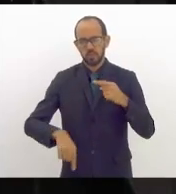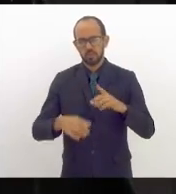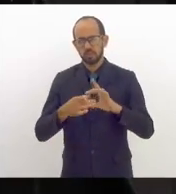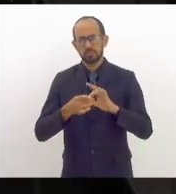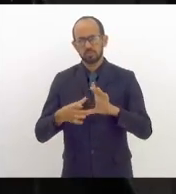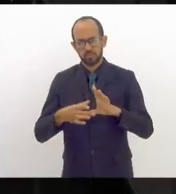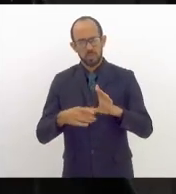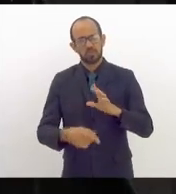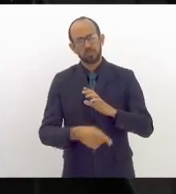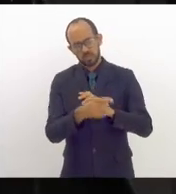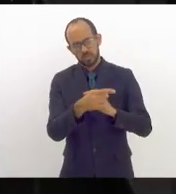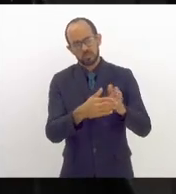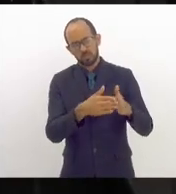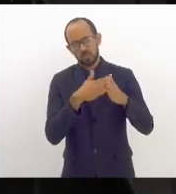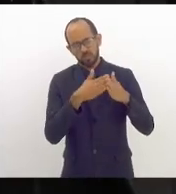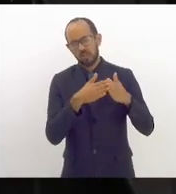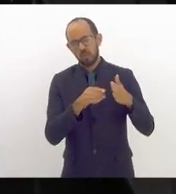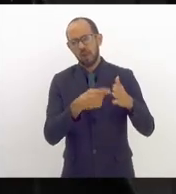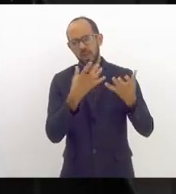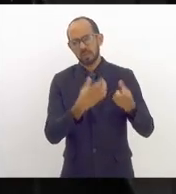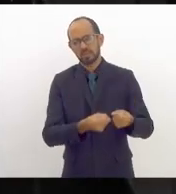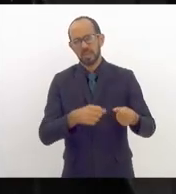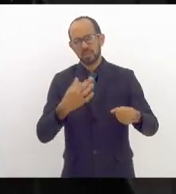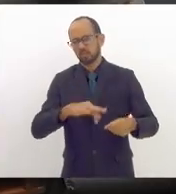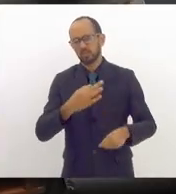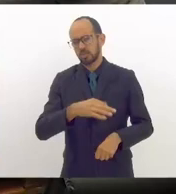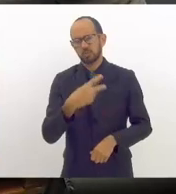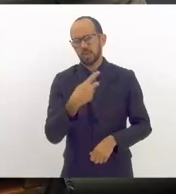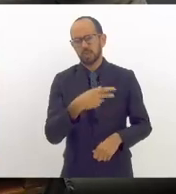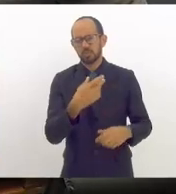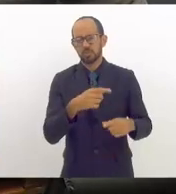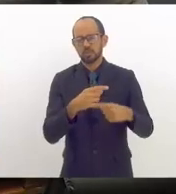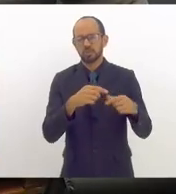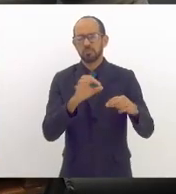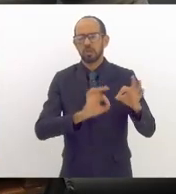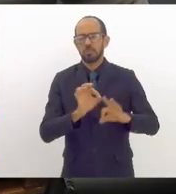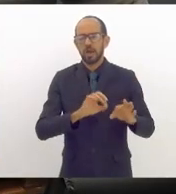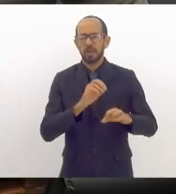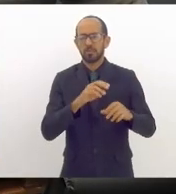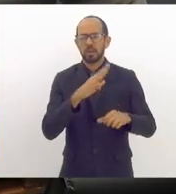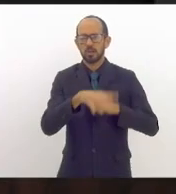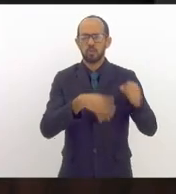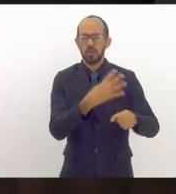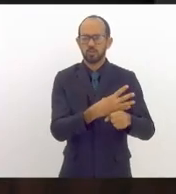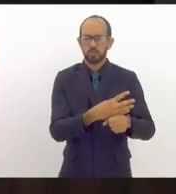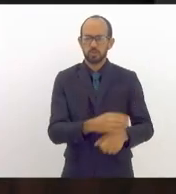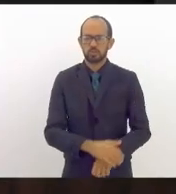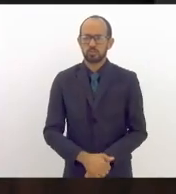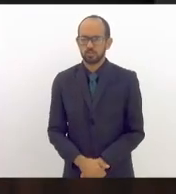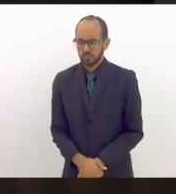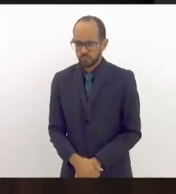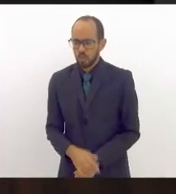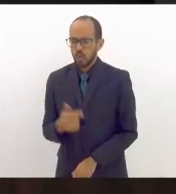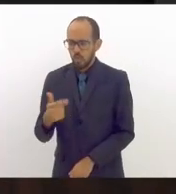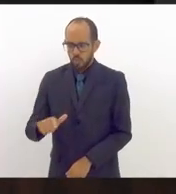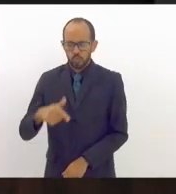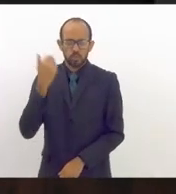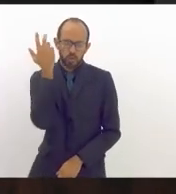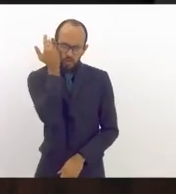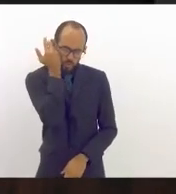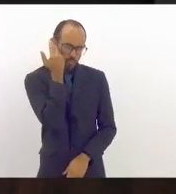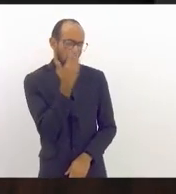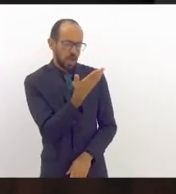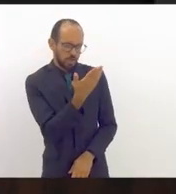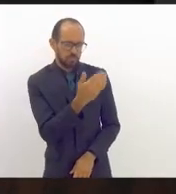lambem as feridas e se preparem para um próximo leito próximo moradores escrito Deputado Eliomar